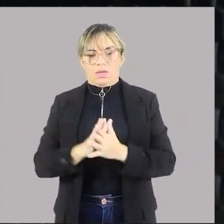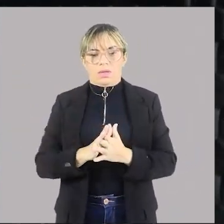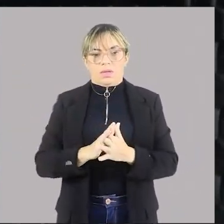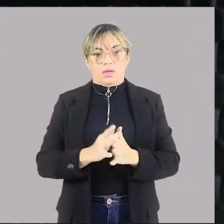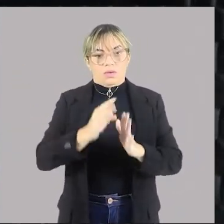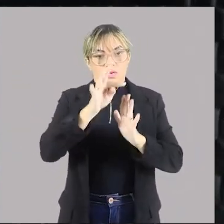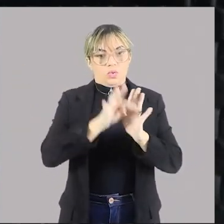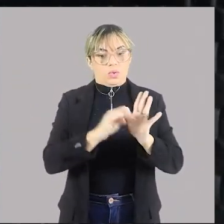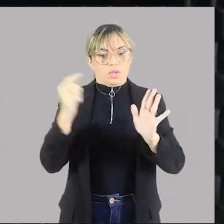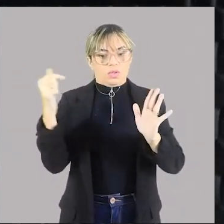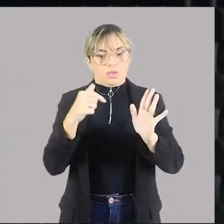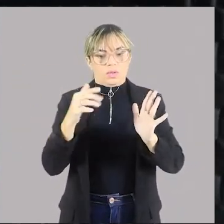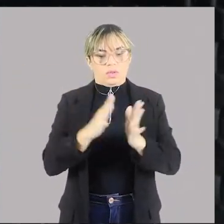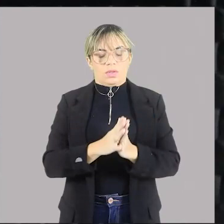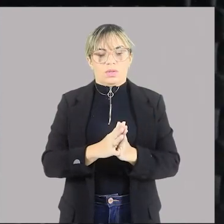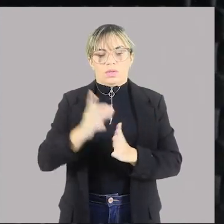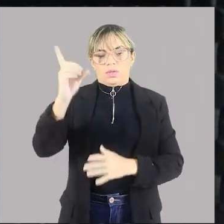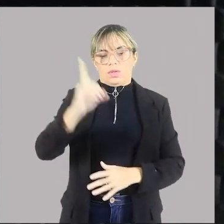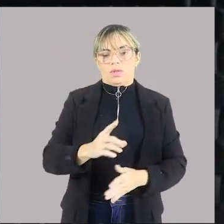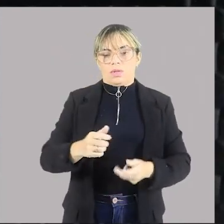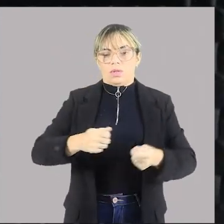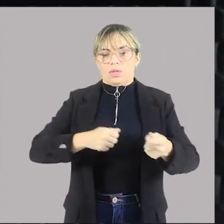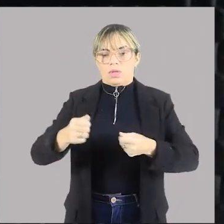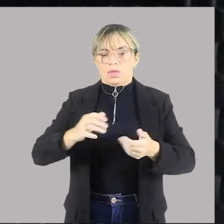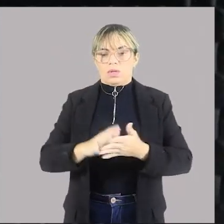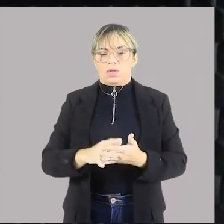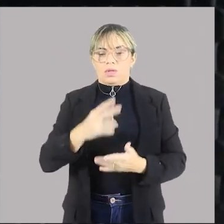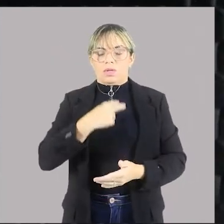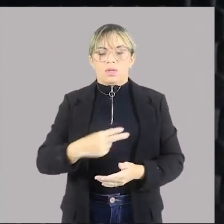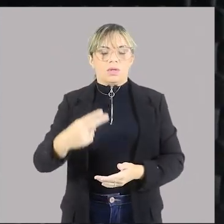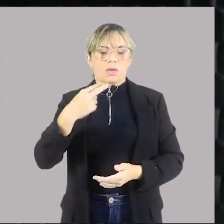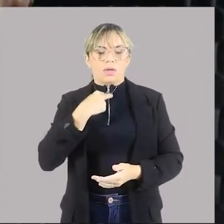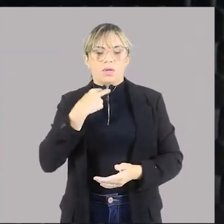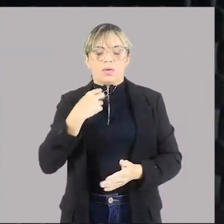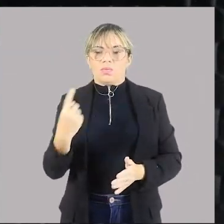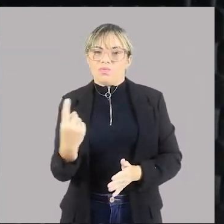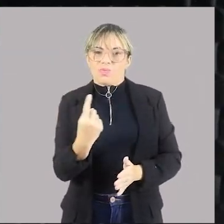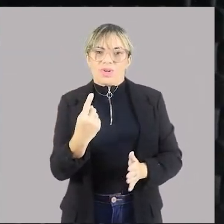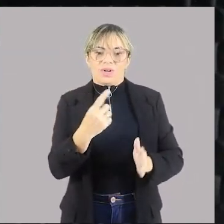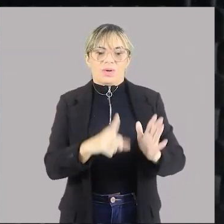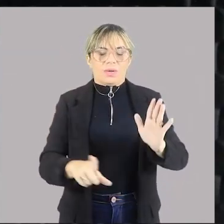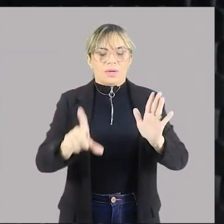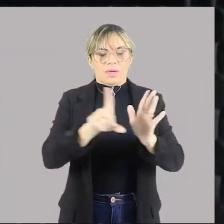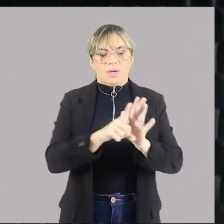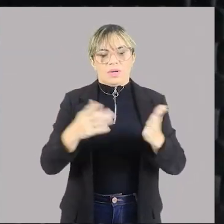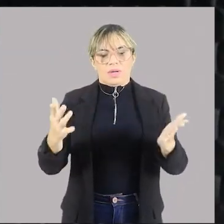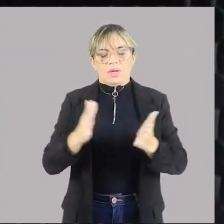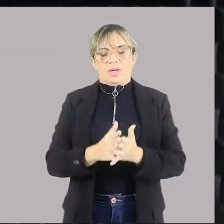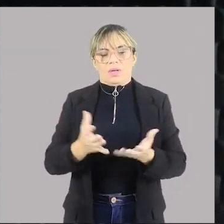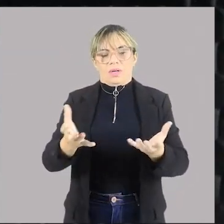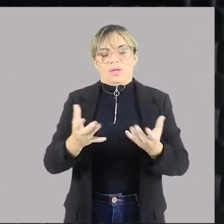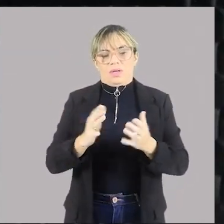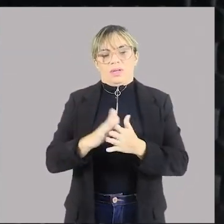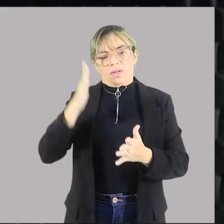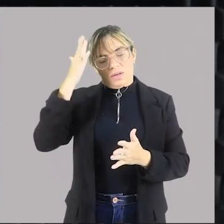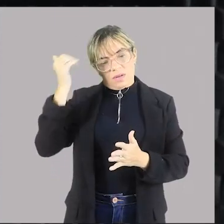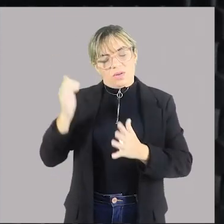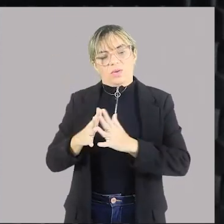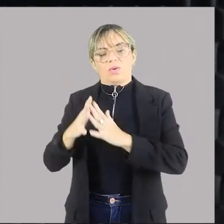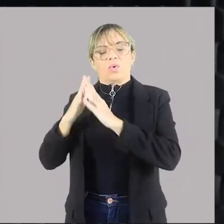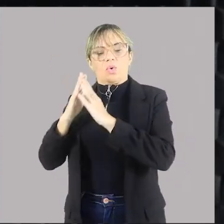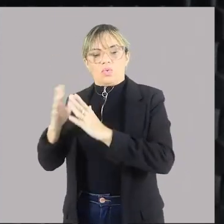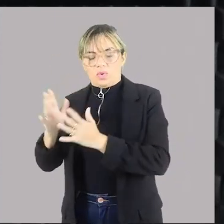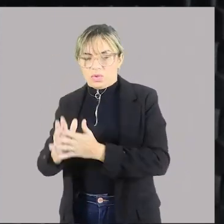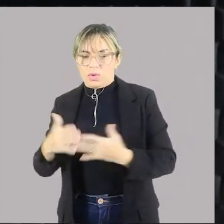aqui, é que o direito administrativo não pode ser reunido em uma única lei. Então, é isso que a questão quer saber. É uma questão pegadinha,